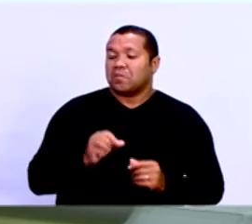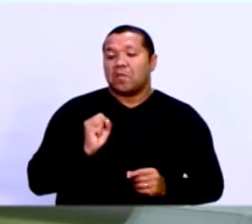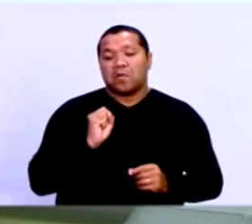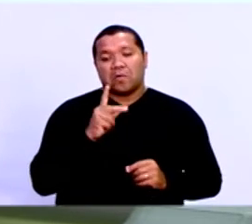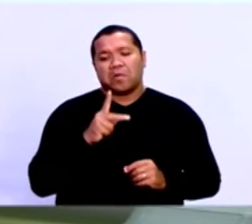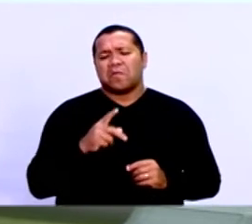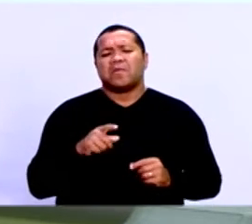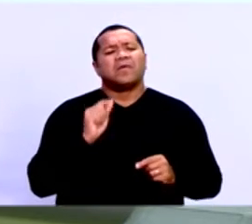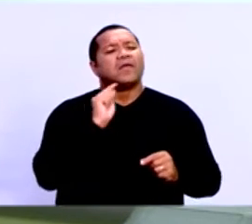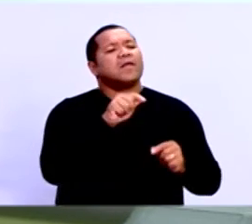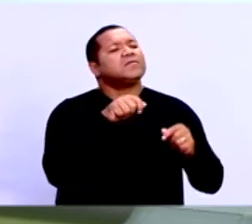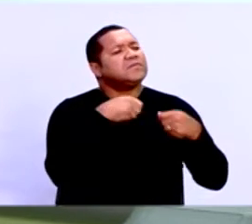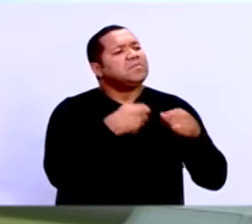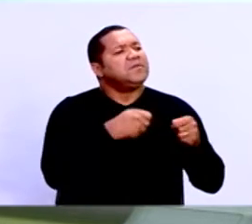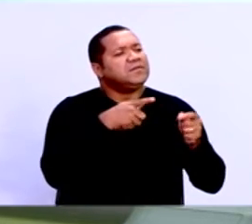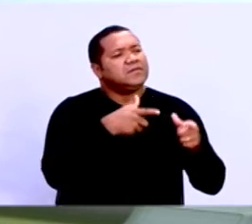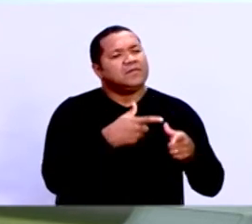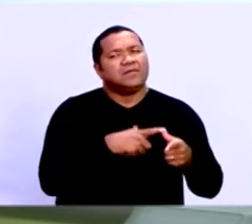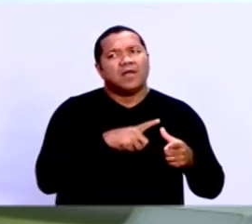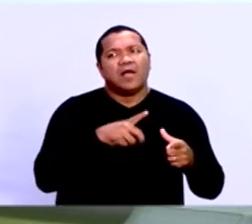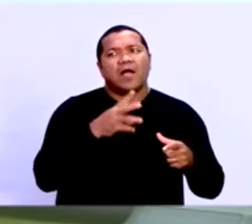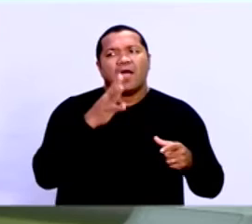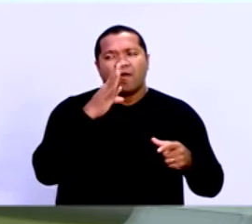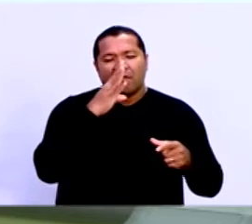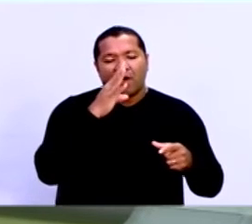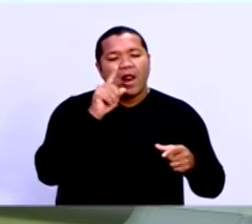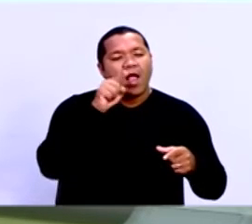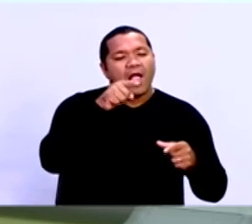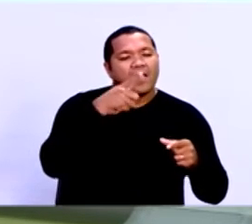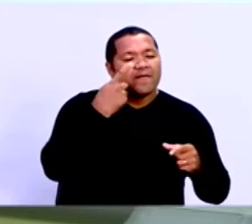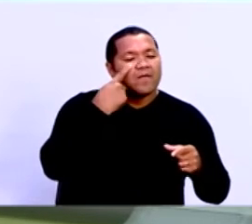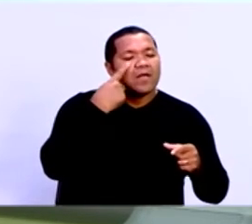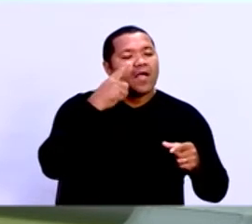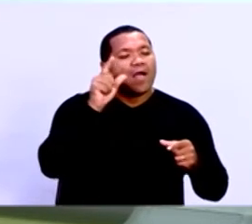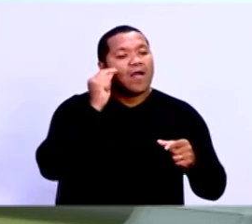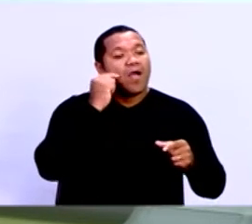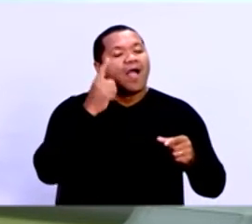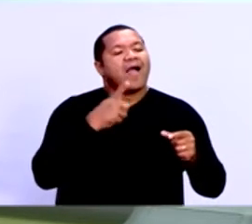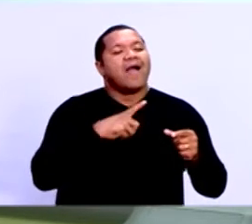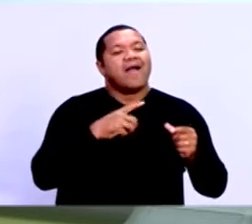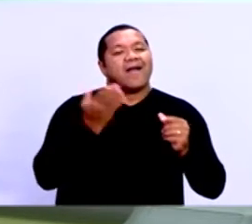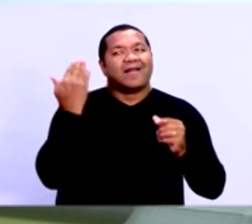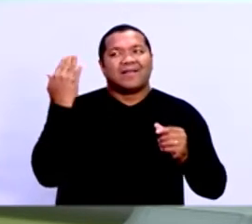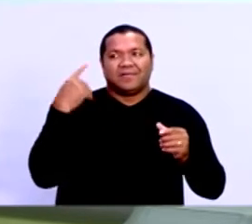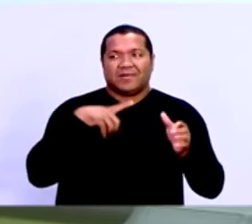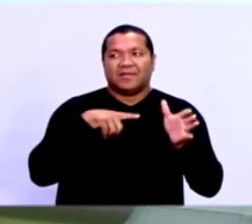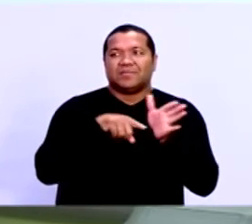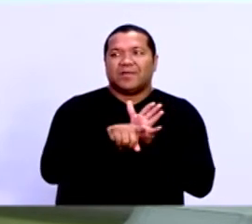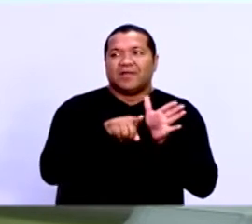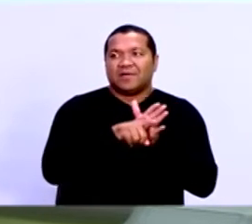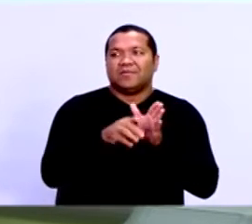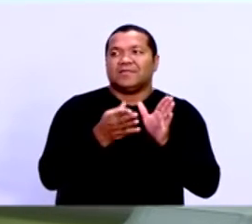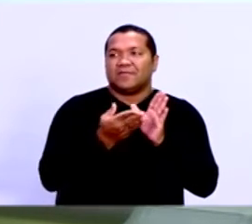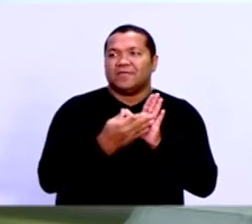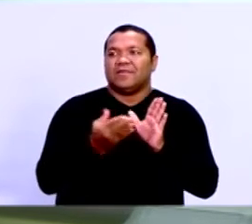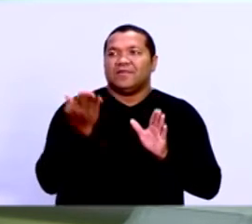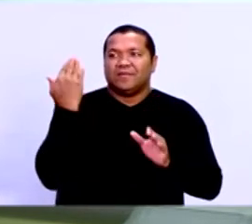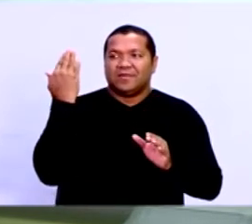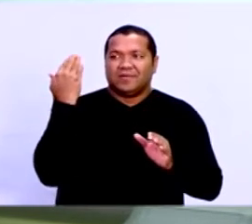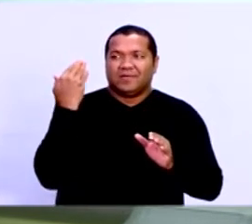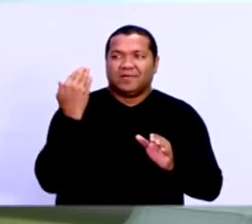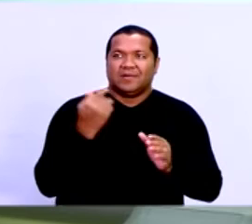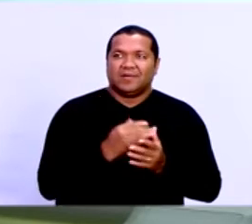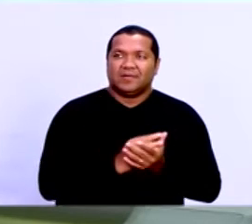coxa precisa eu vou lá na visão do produto utiliza aquelas questões que nós vimos antiga na